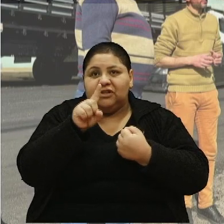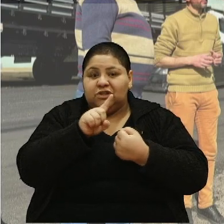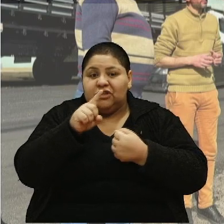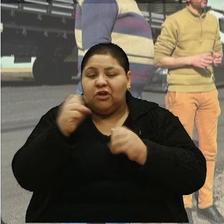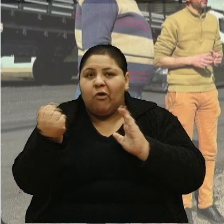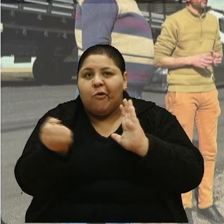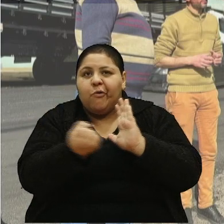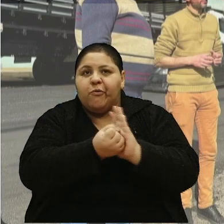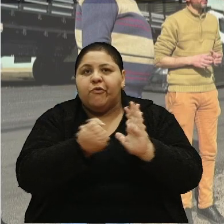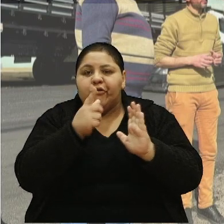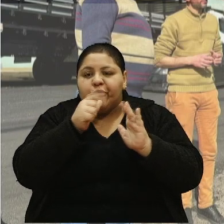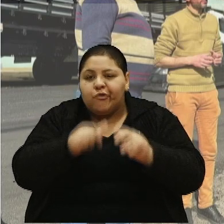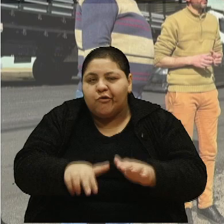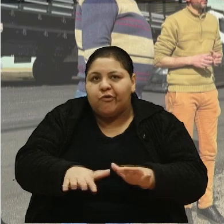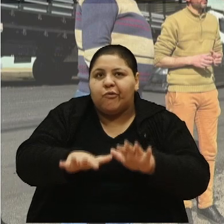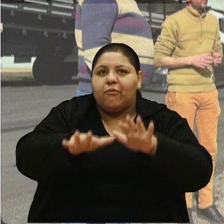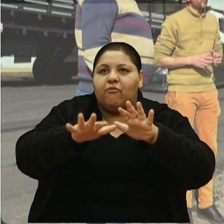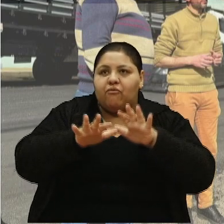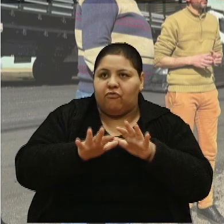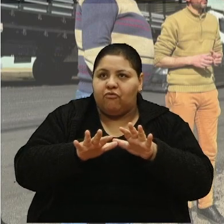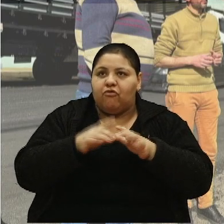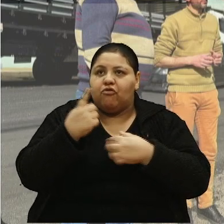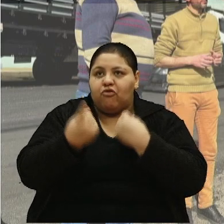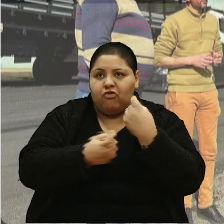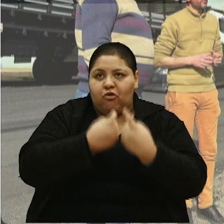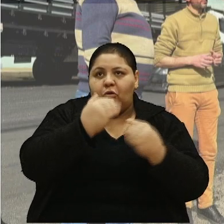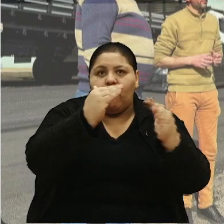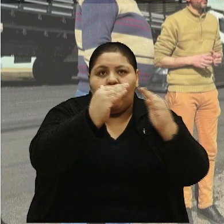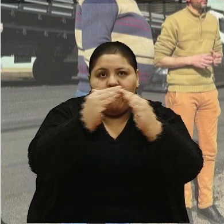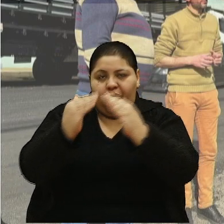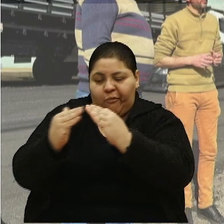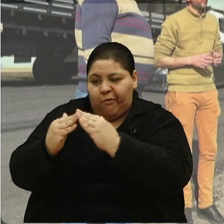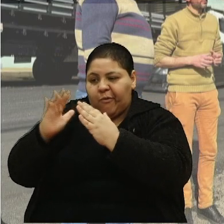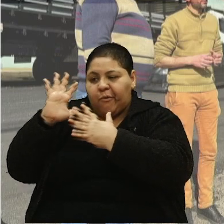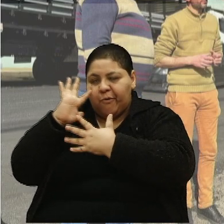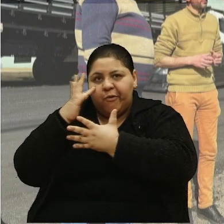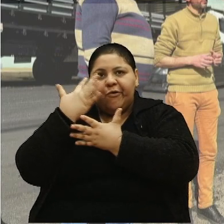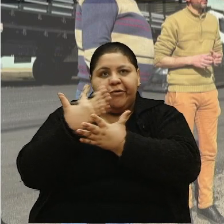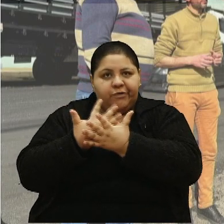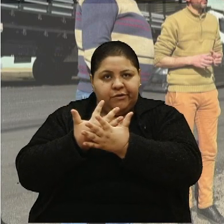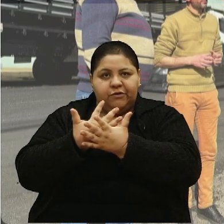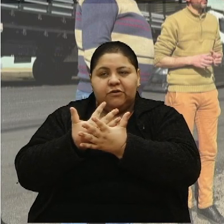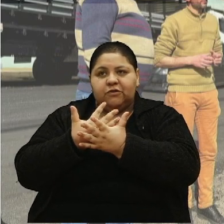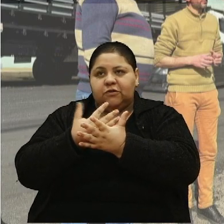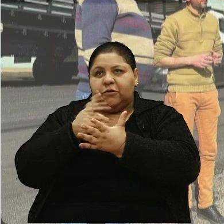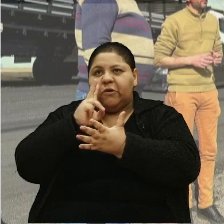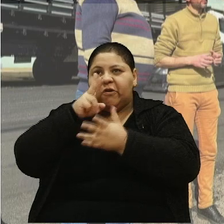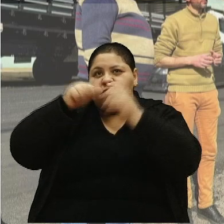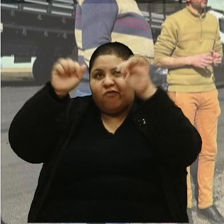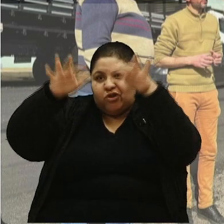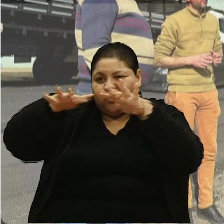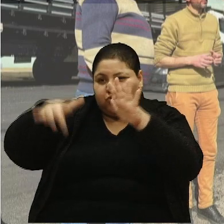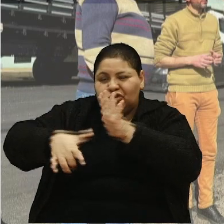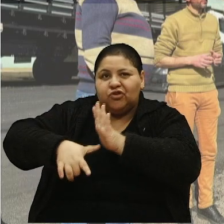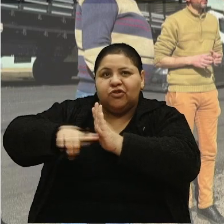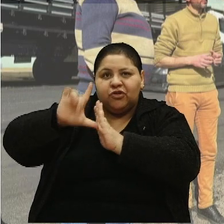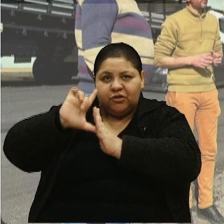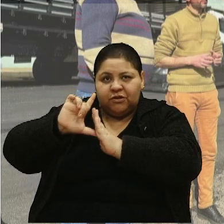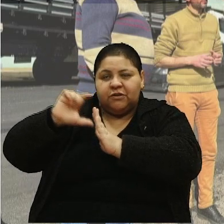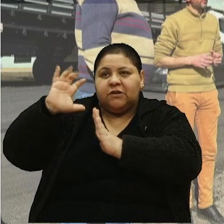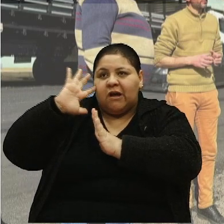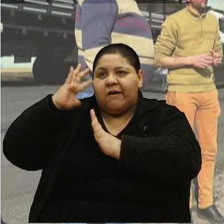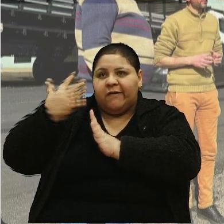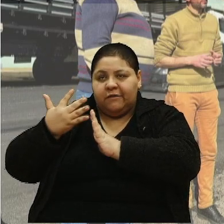nível superior e alagar algumas residências, onde está acontecendo aí nas fortes chuvas anteriores, do qual veio